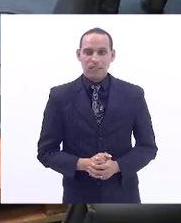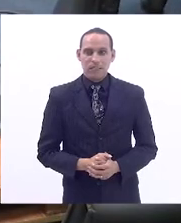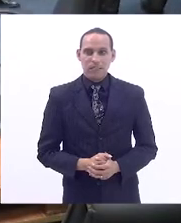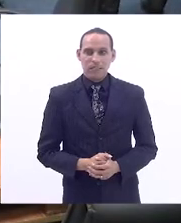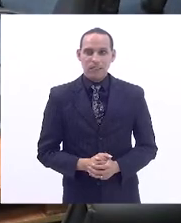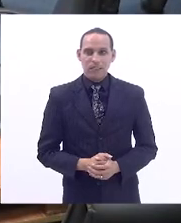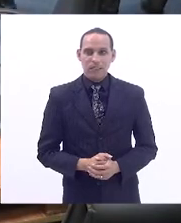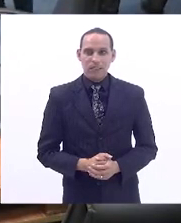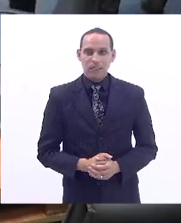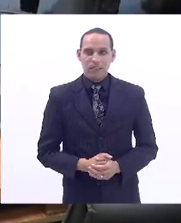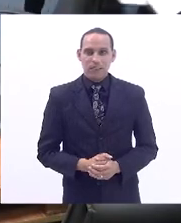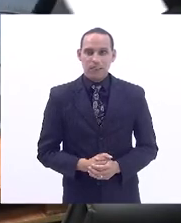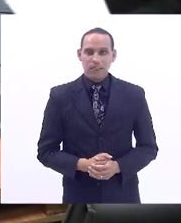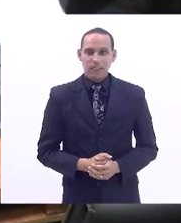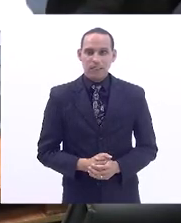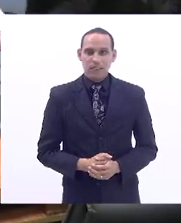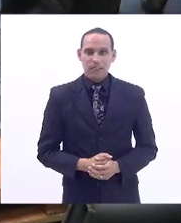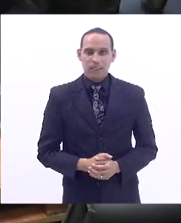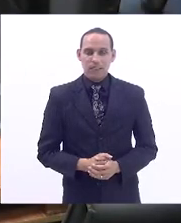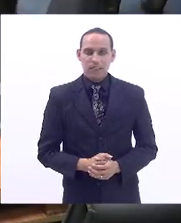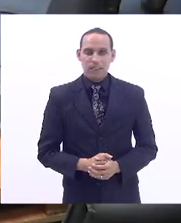E aí